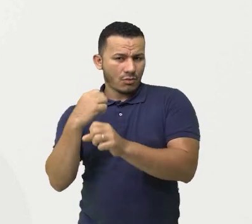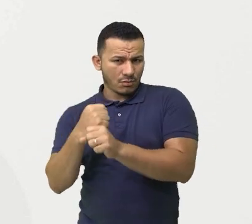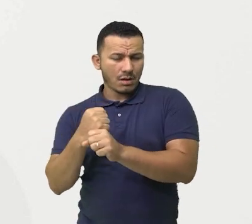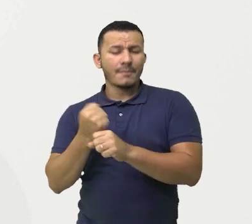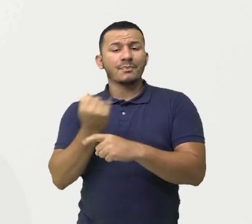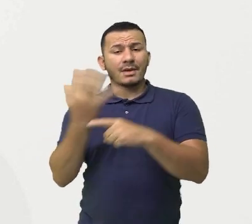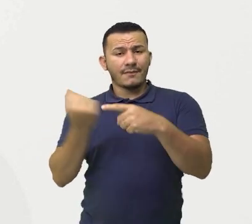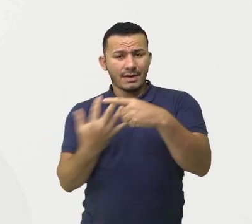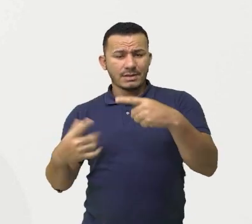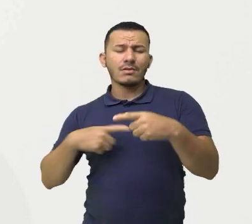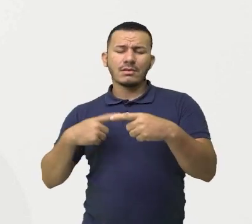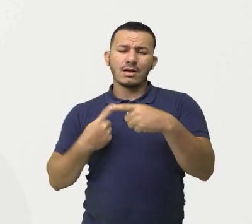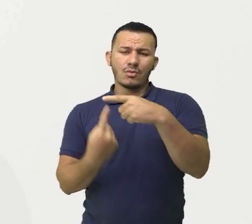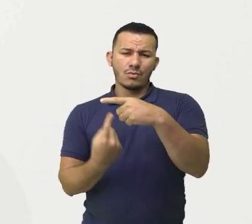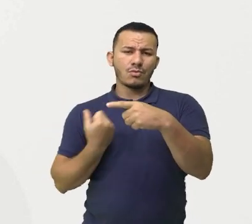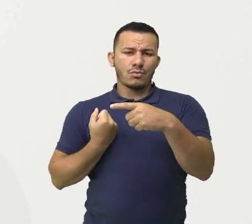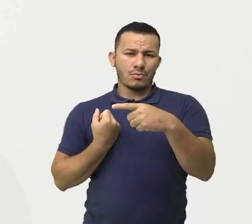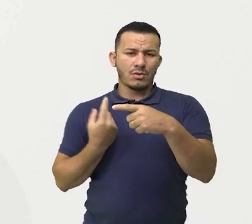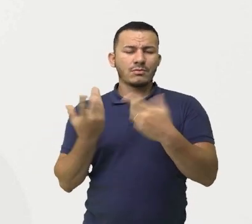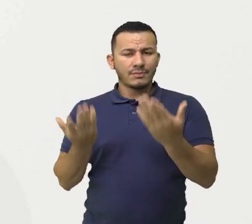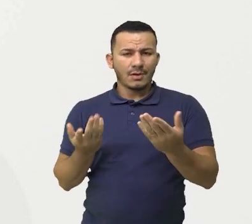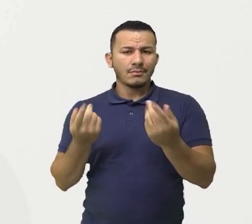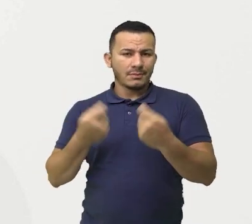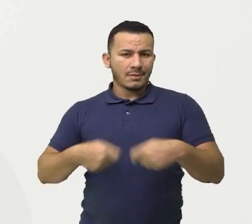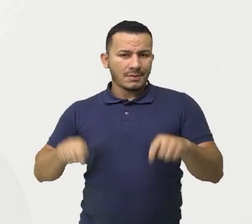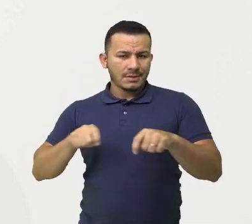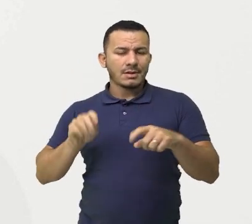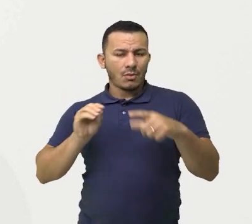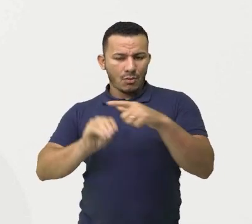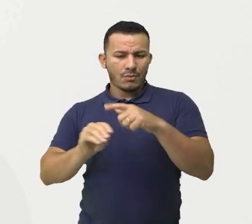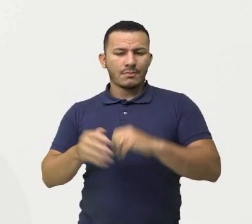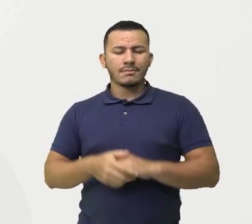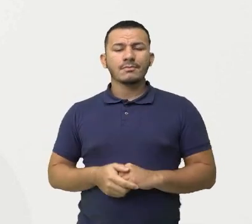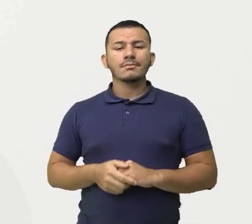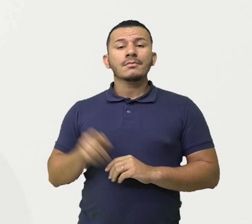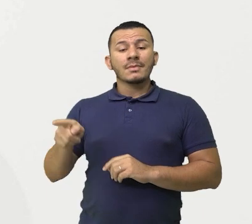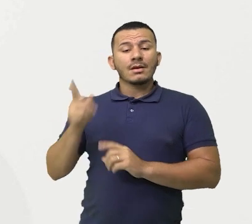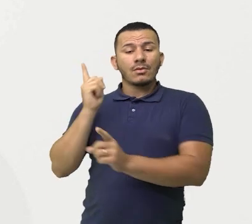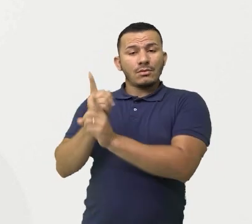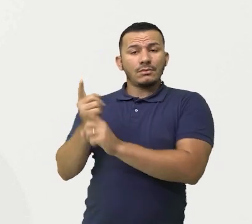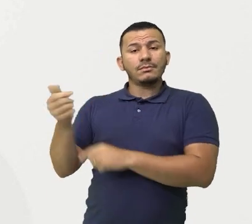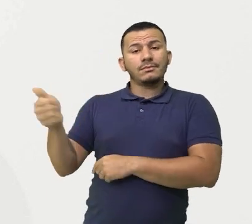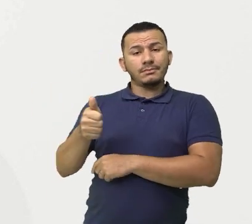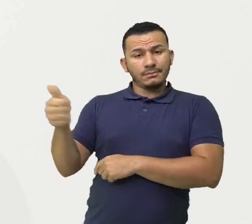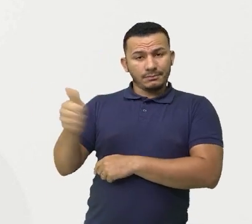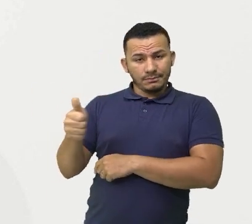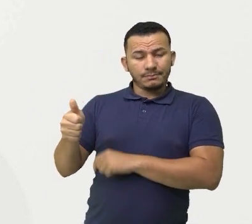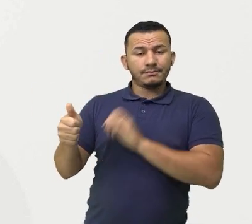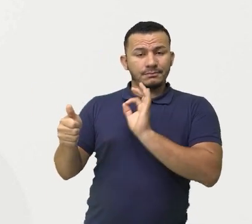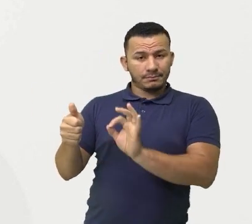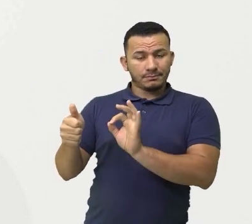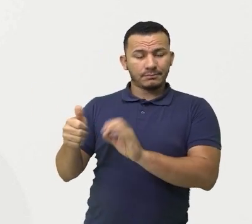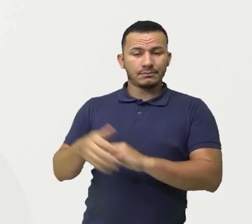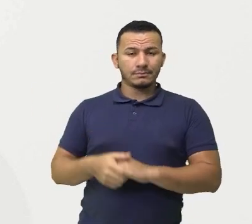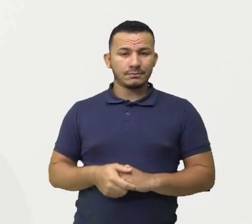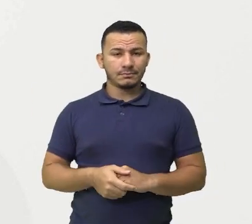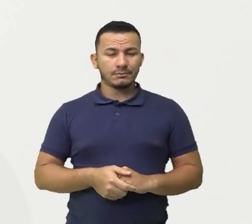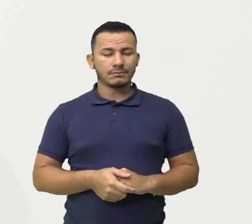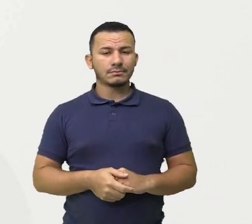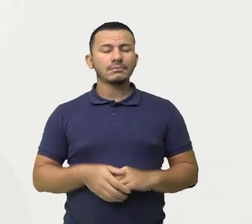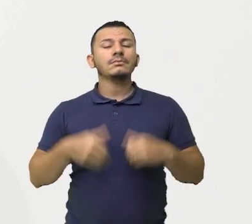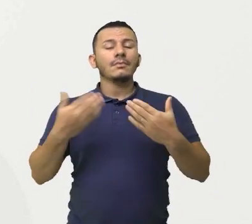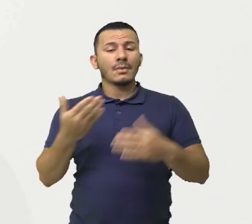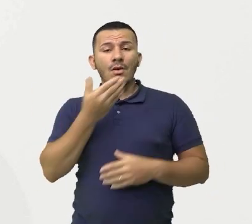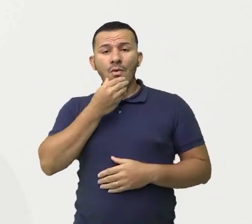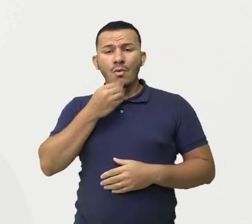toda a fração tem um número 1 embaixo, e nesses casos não precisa a gente colocar. O que a gente descobriu? A gente acabou de descobrir que